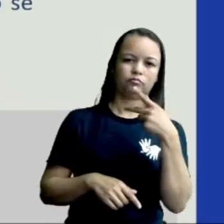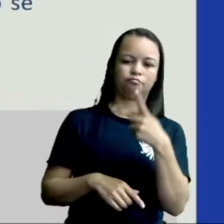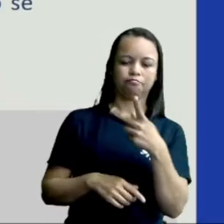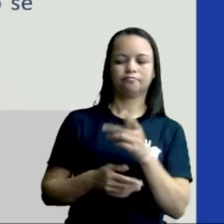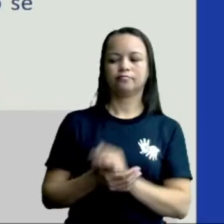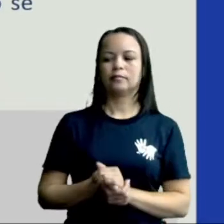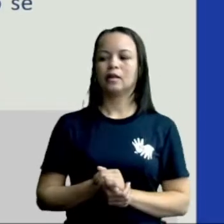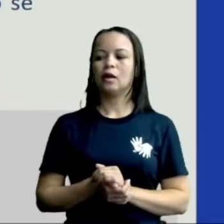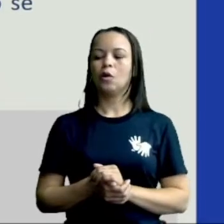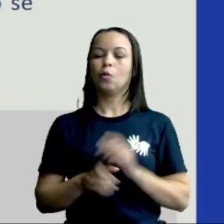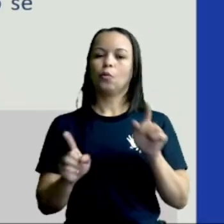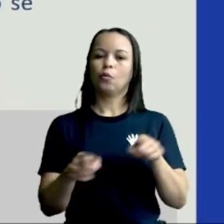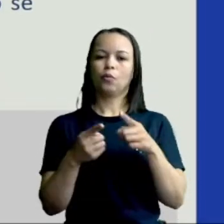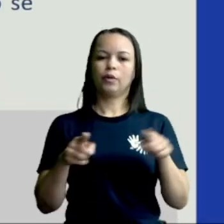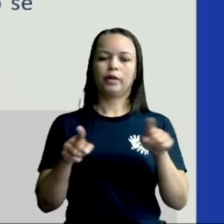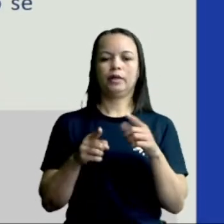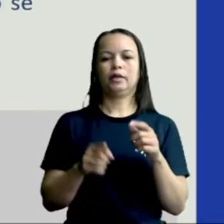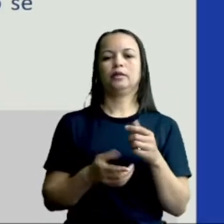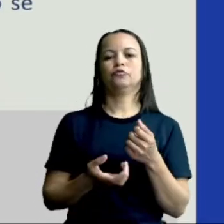no ano de